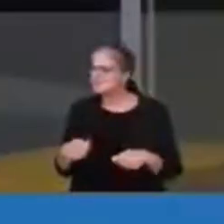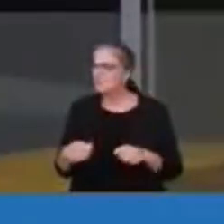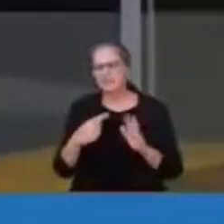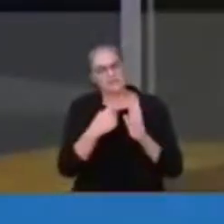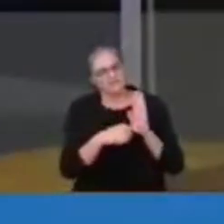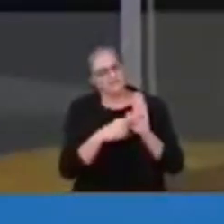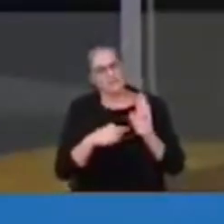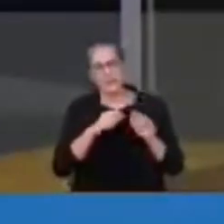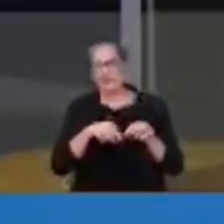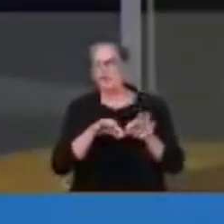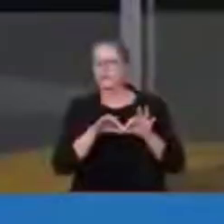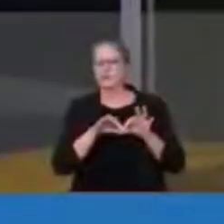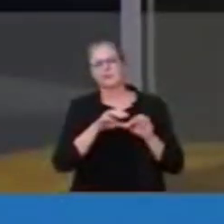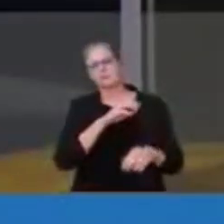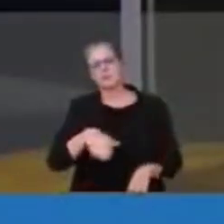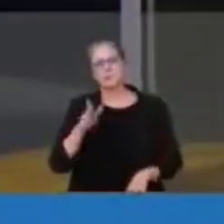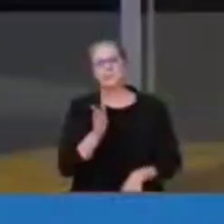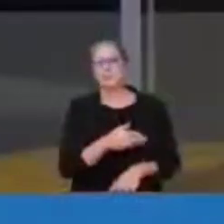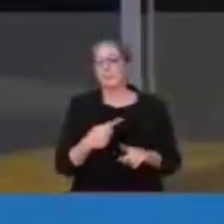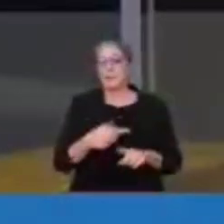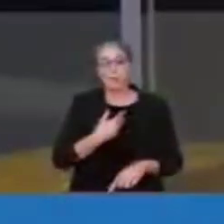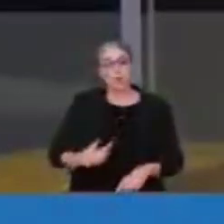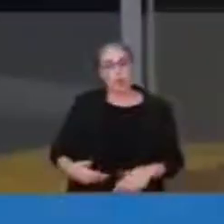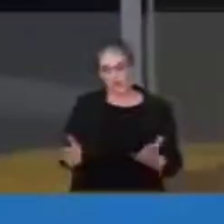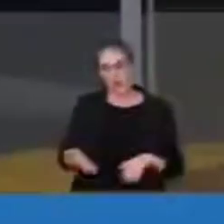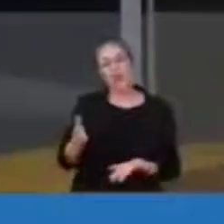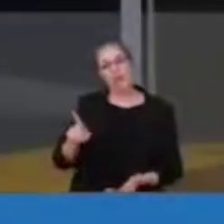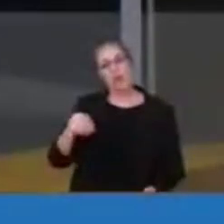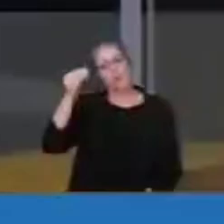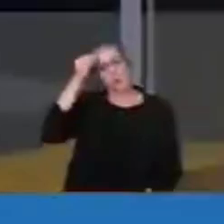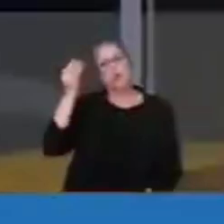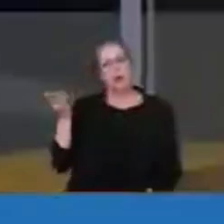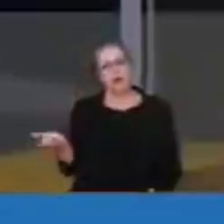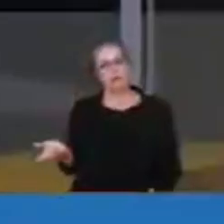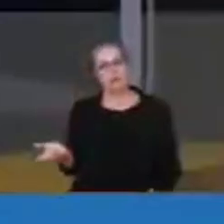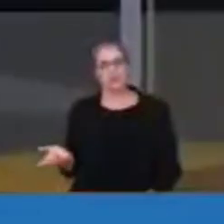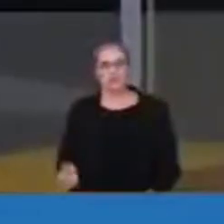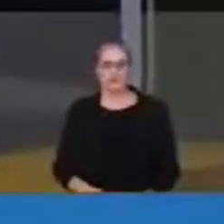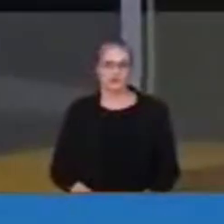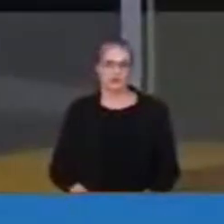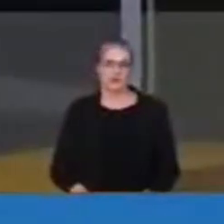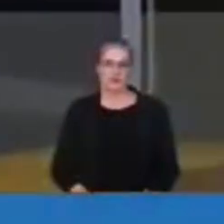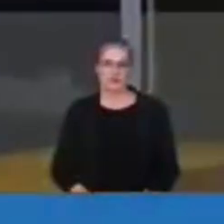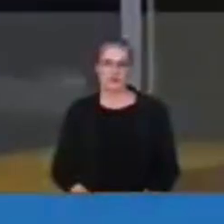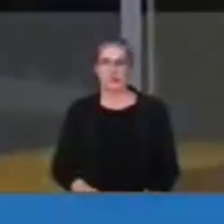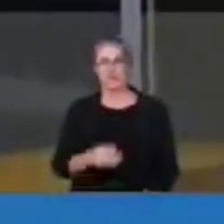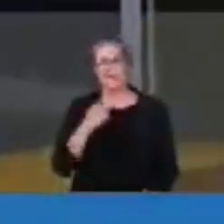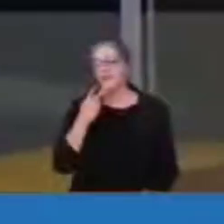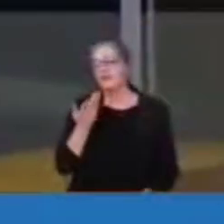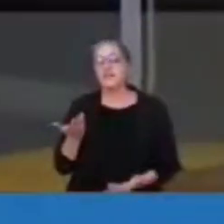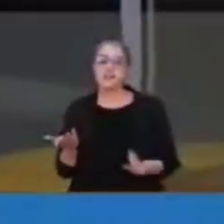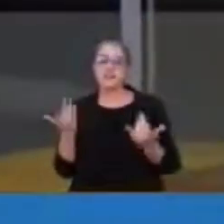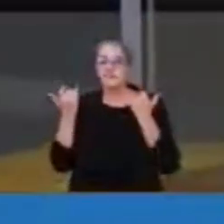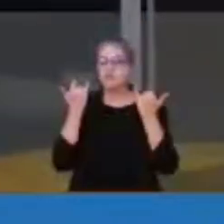livrar o governo desta culpa. Hoje, alegando desinformação,